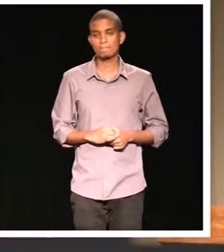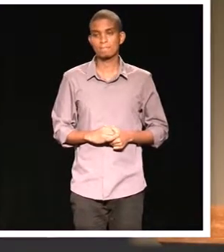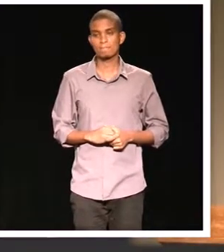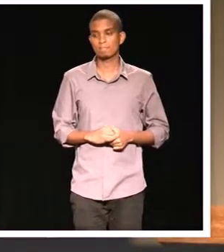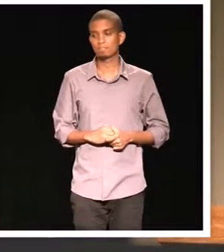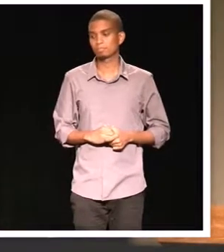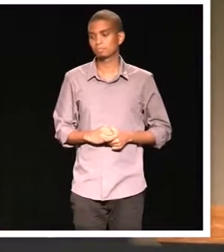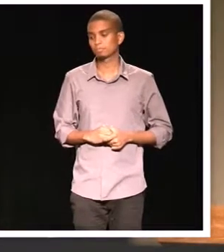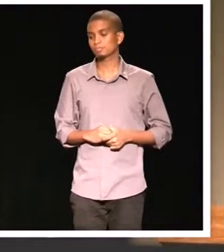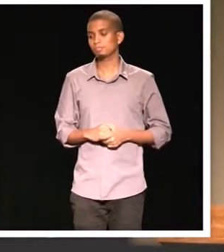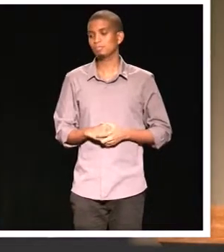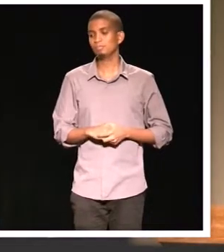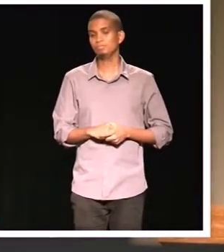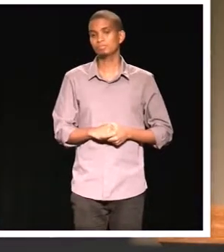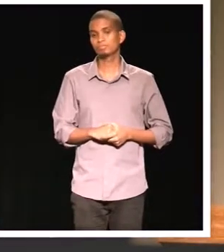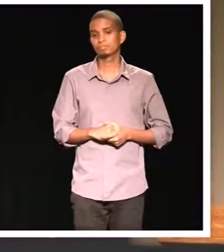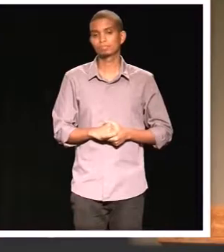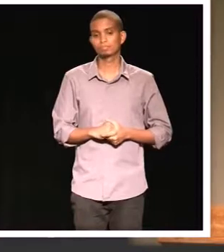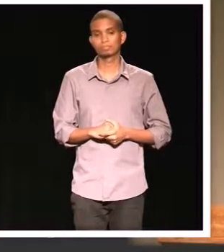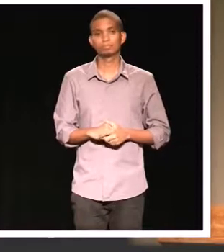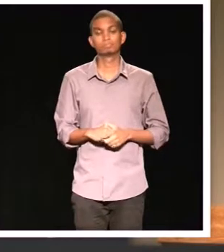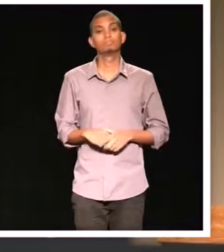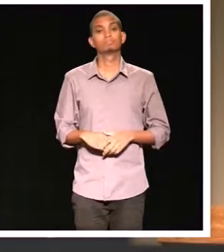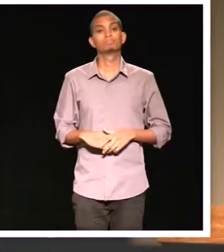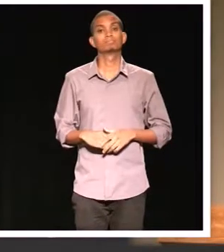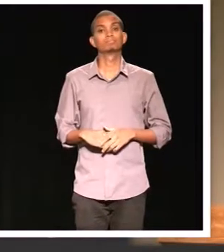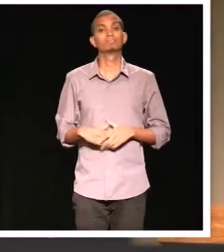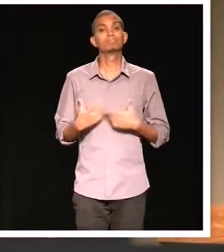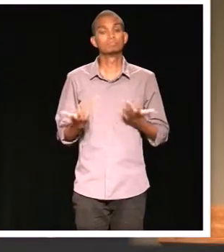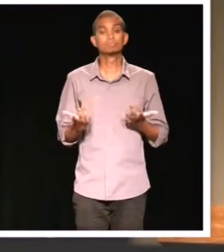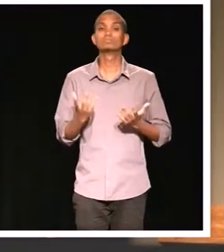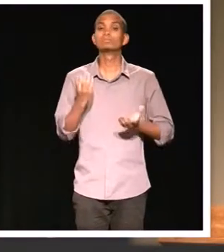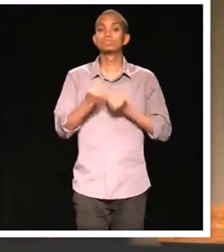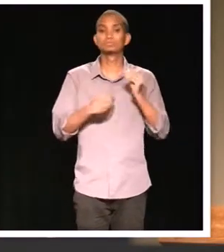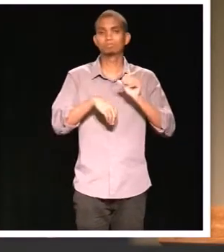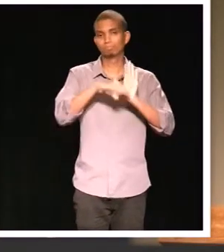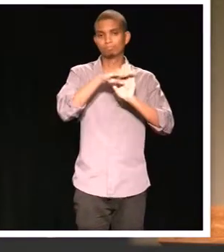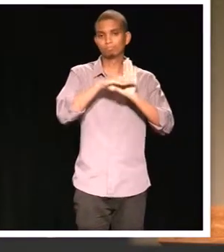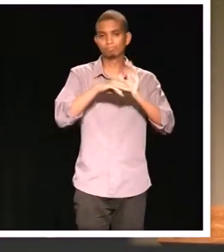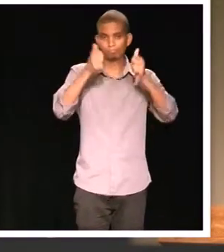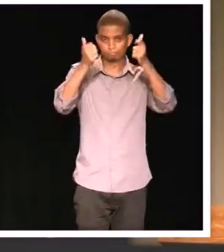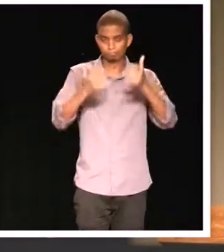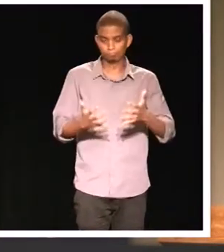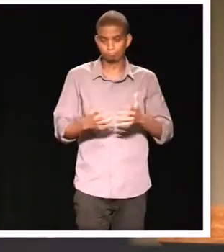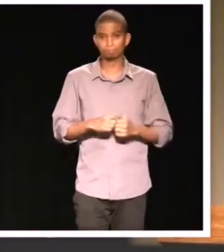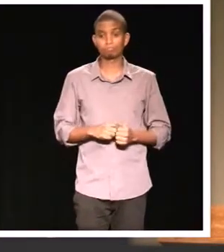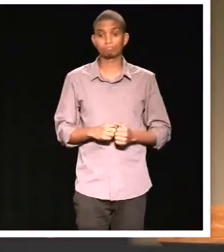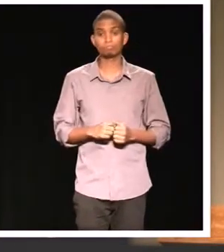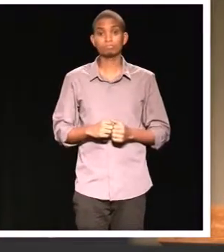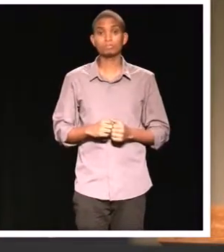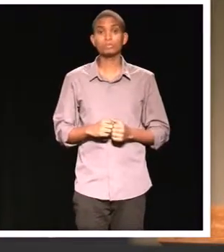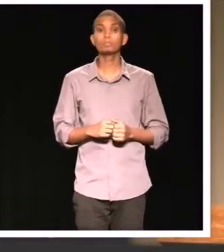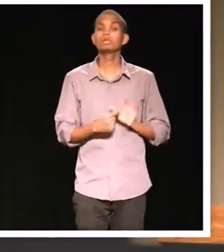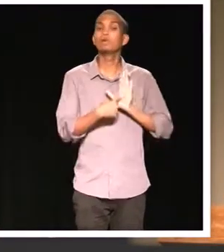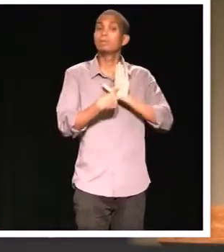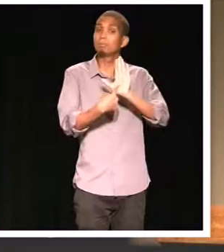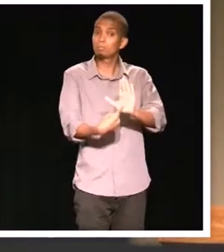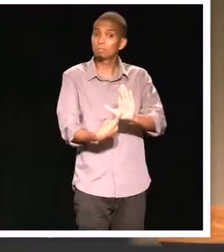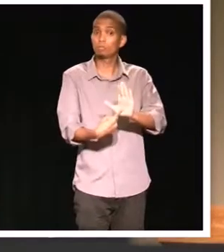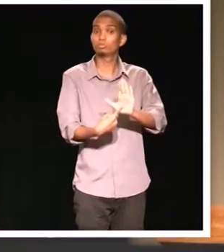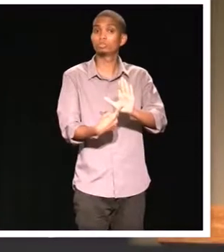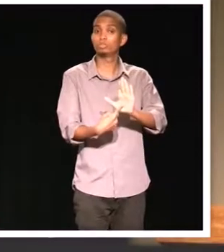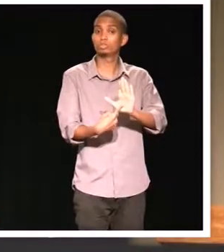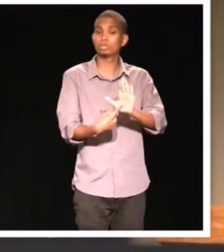No artigo 2, estabelece definições e diz que para os